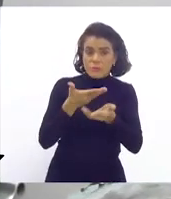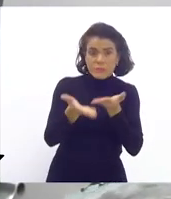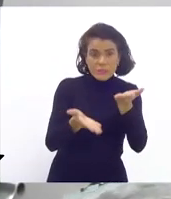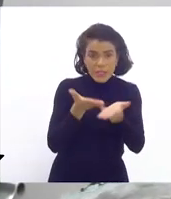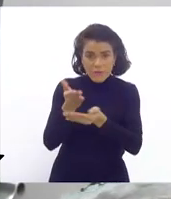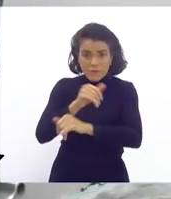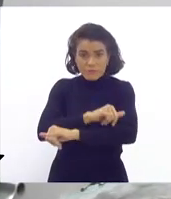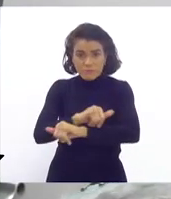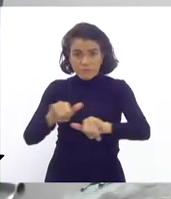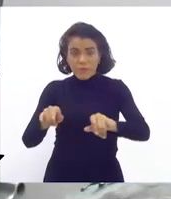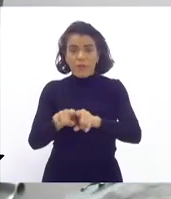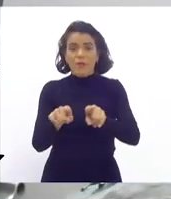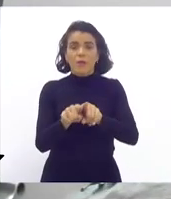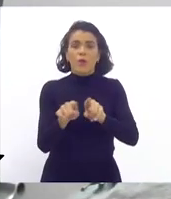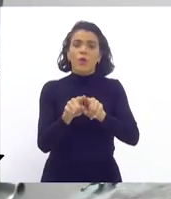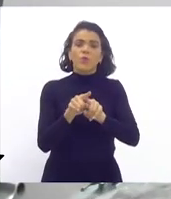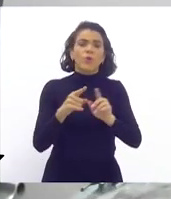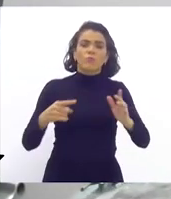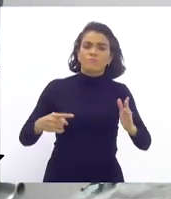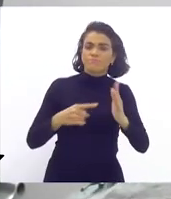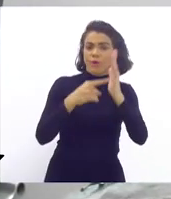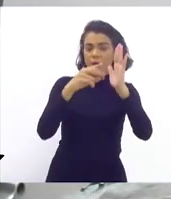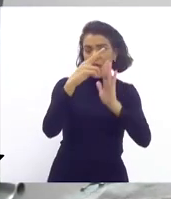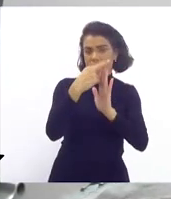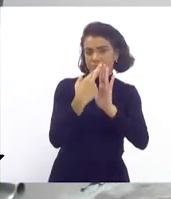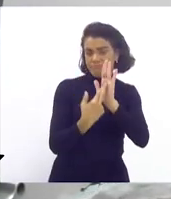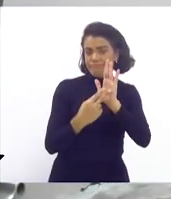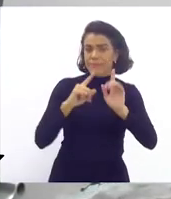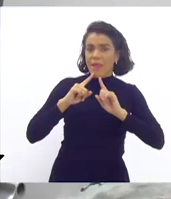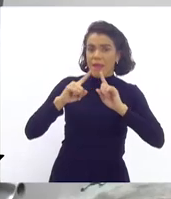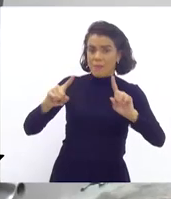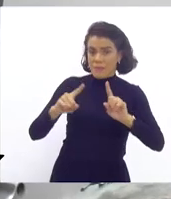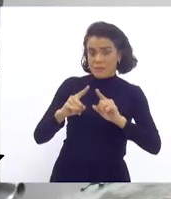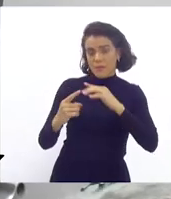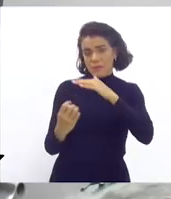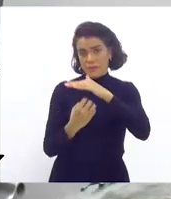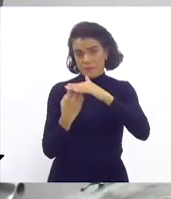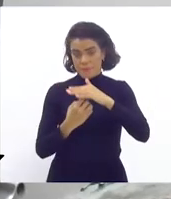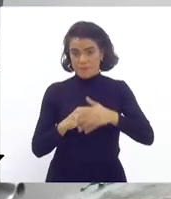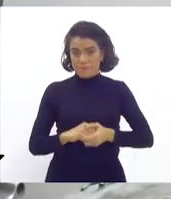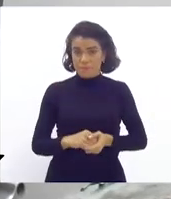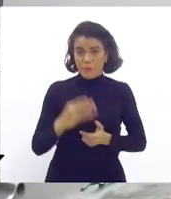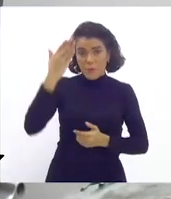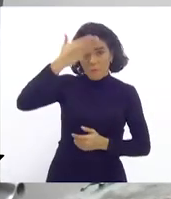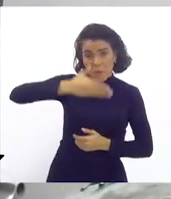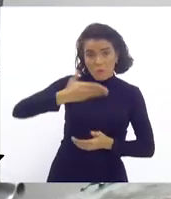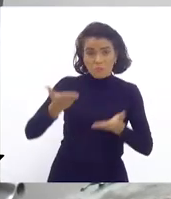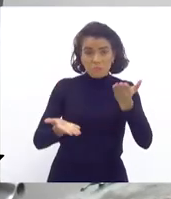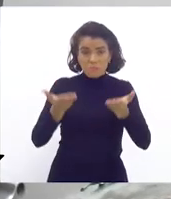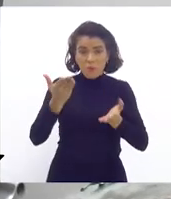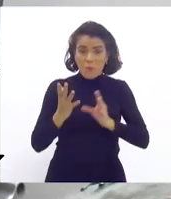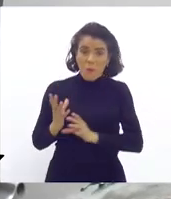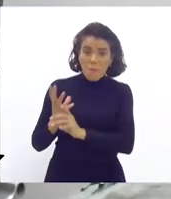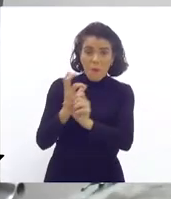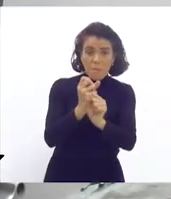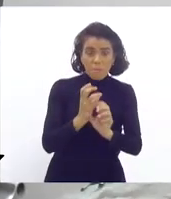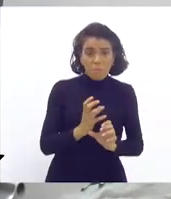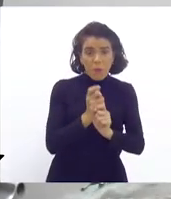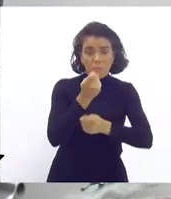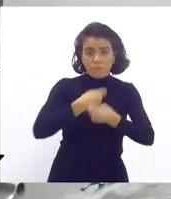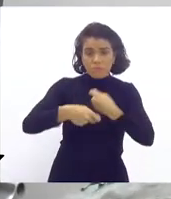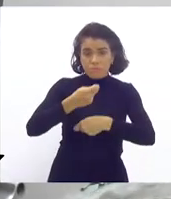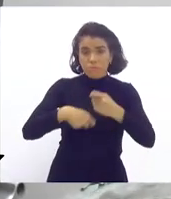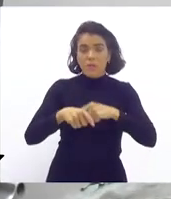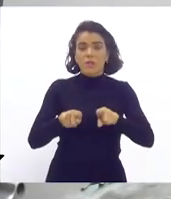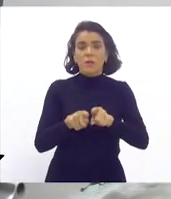relatório e teor das denúncias e reclamações recebidas pela ouvidoria da empresa os demonstrativos e balanços Contábeis desde o início das operações